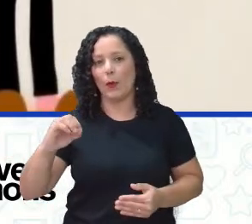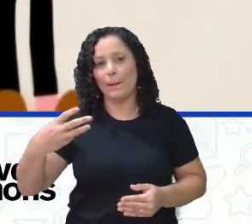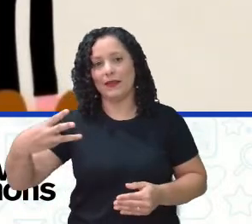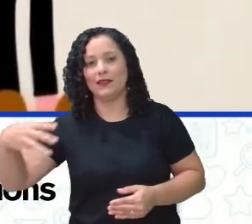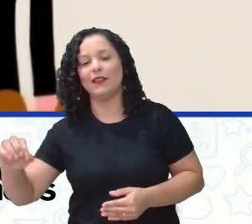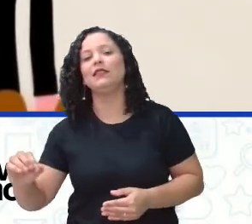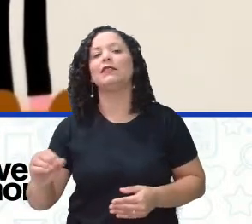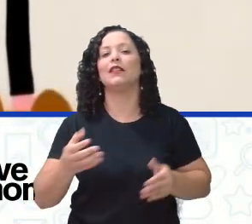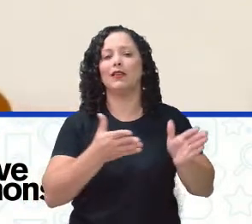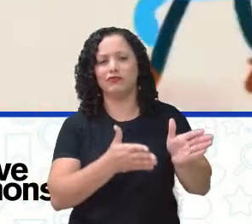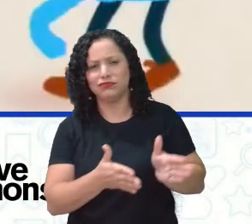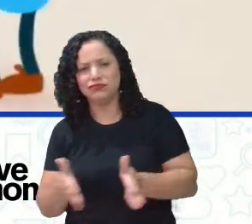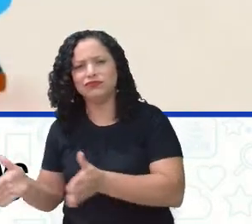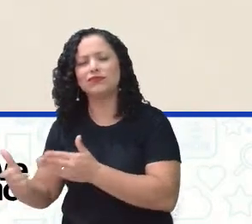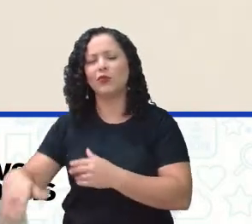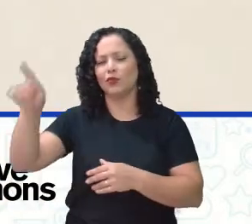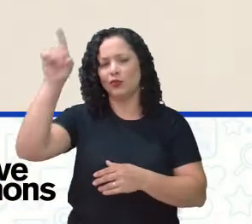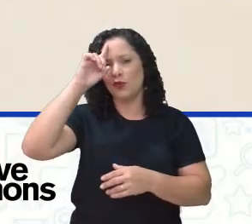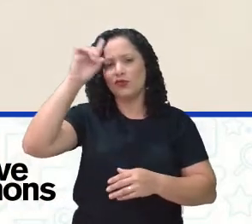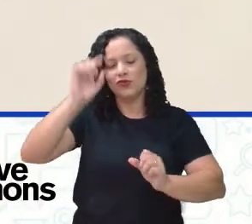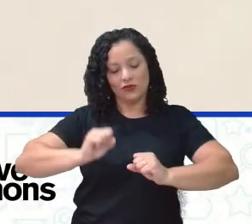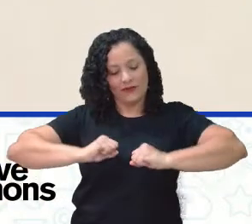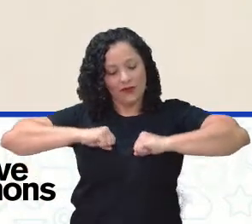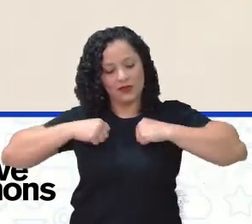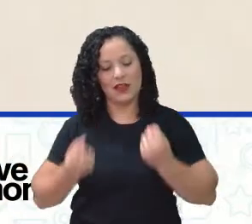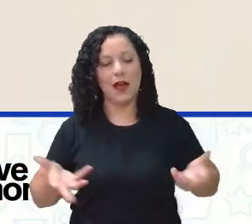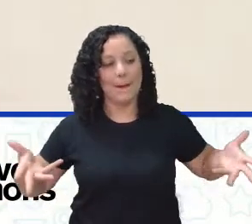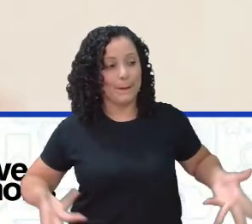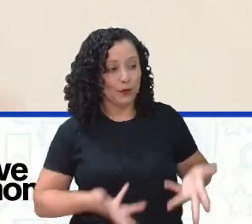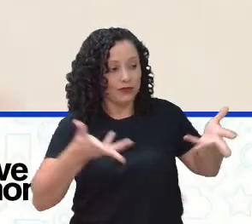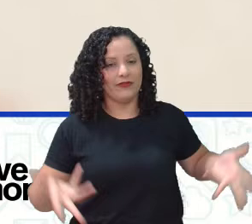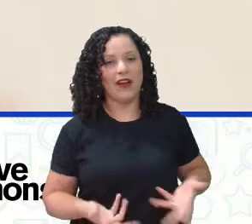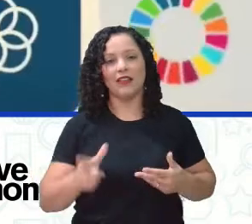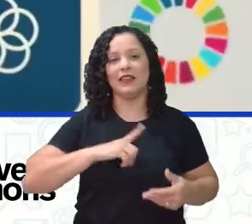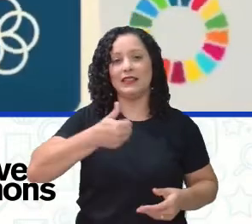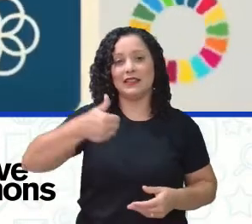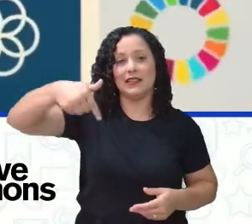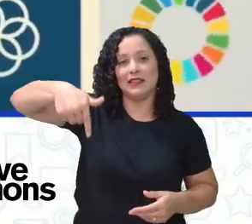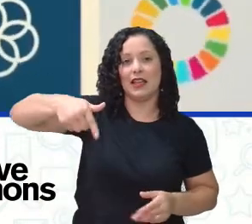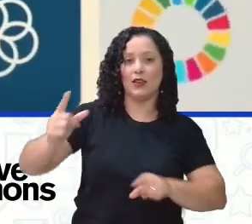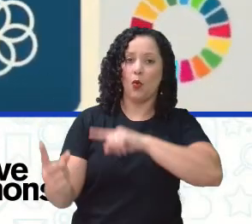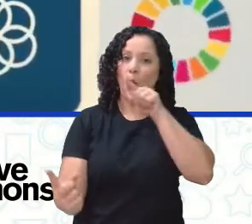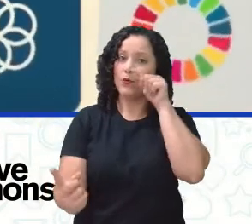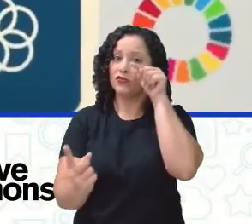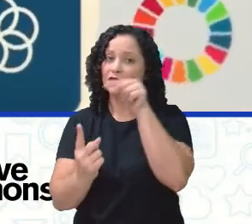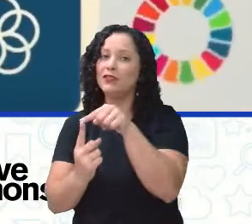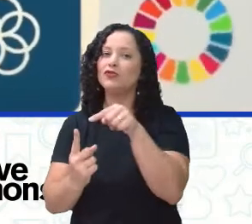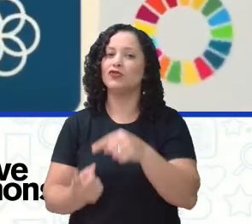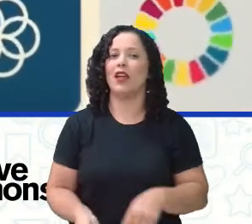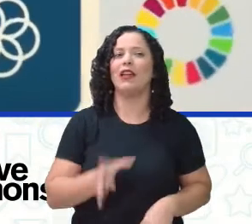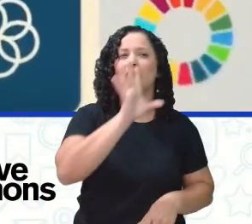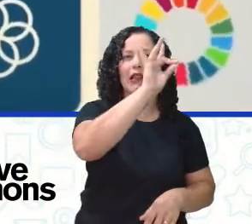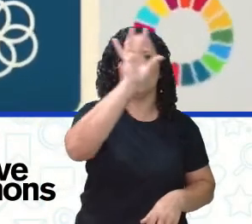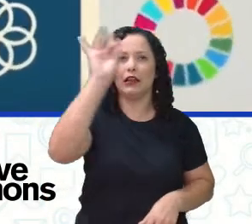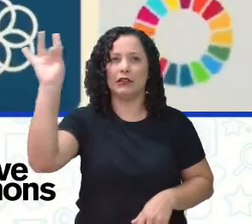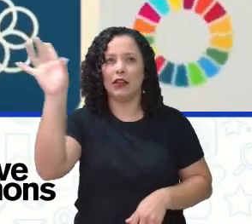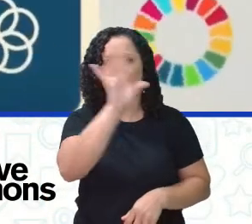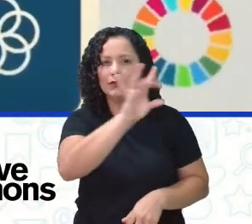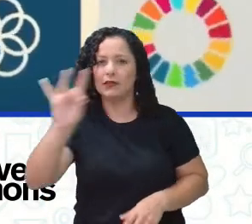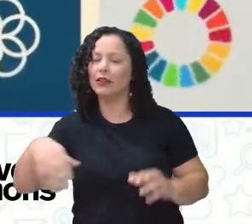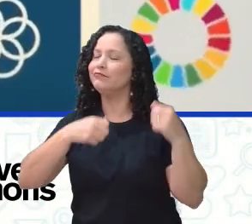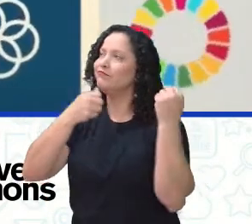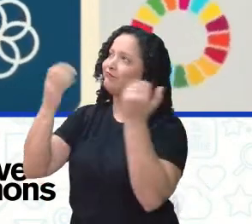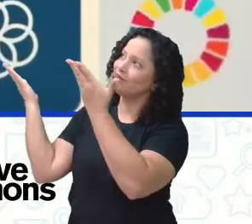aos outros todos os dias. Temos 17 objetivos que trabalham juntos, então há diferentes formas de